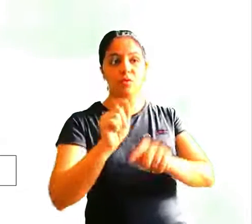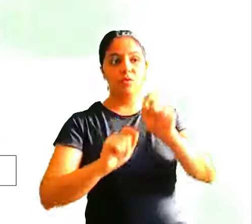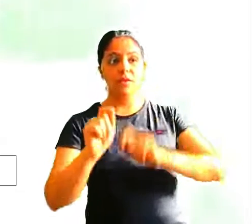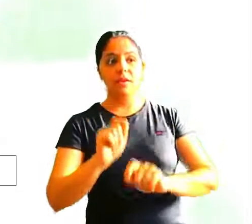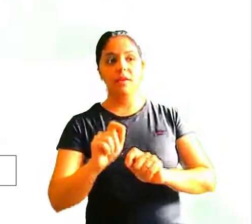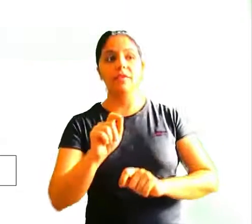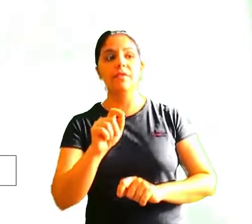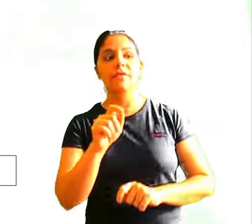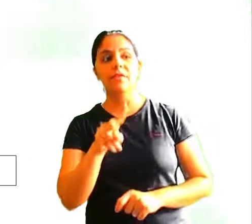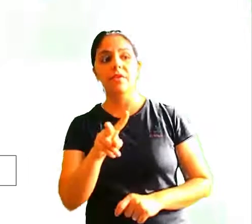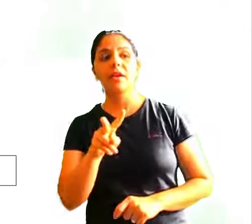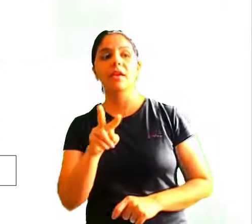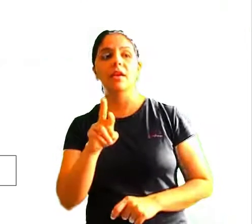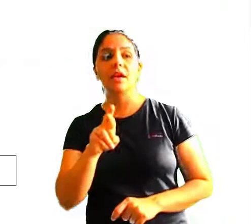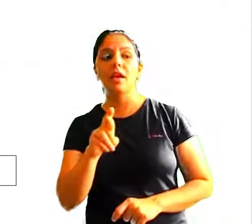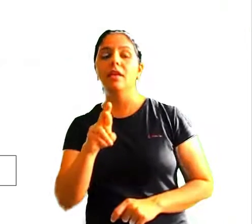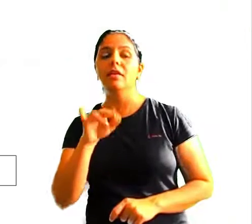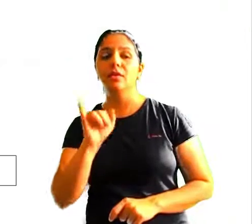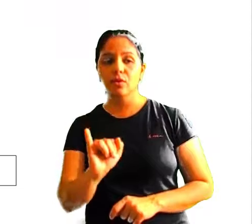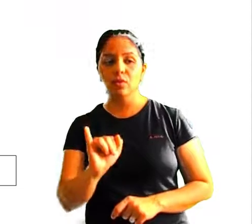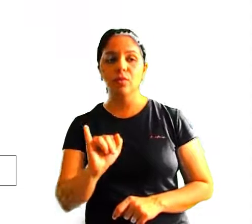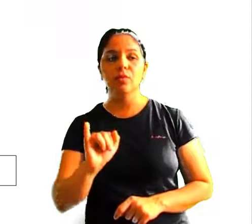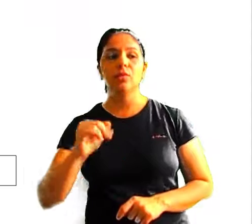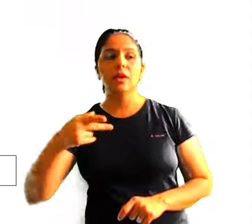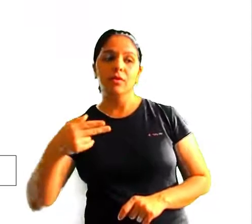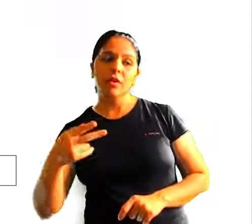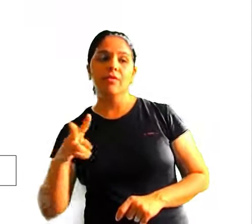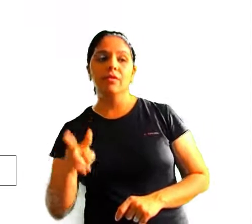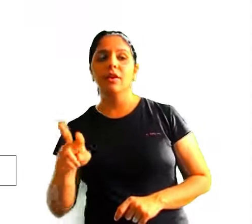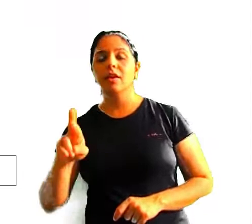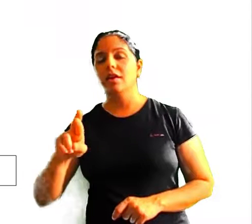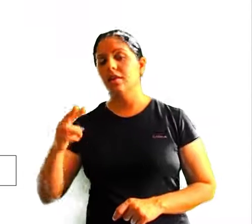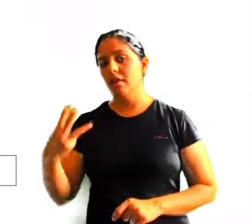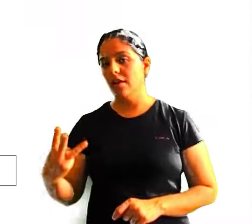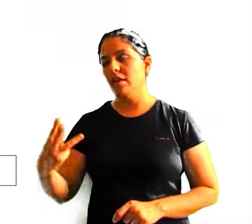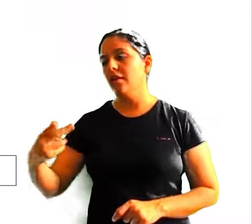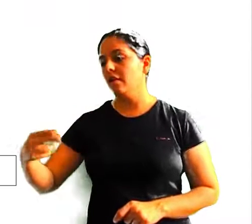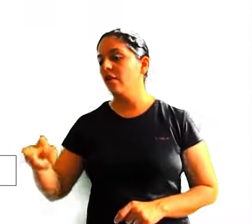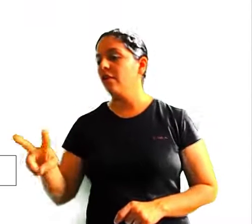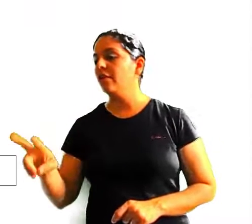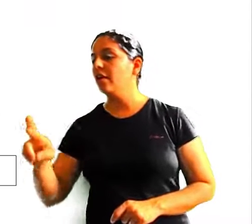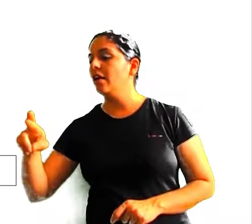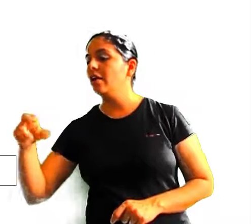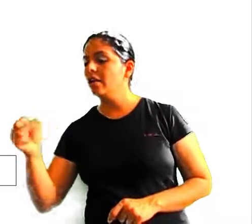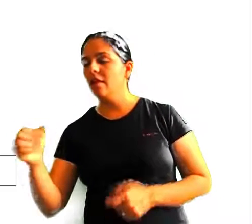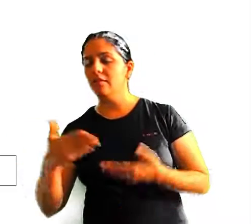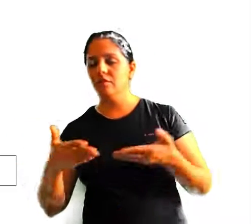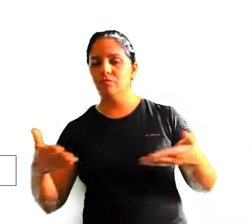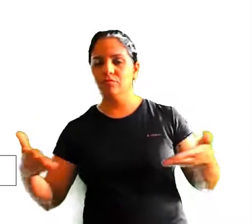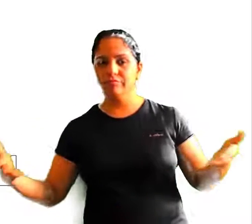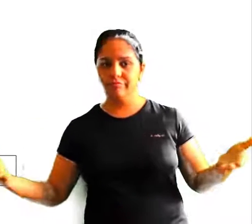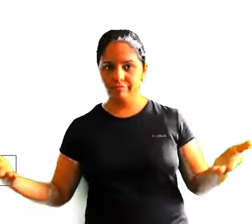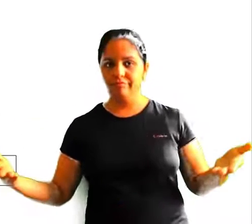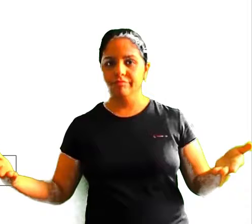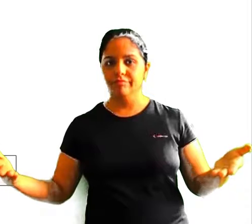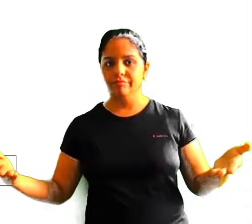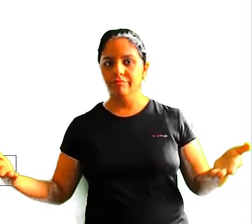estão ligados ao mesmo par de nós, né? Eu vou ter que VR1 é igual a VR2, que é igual